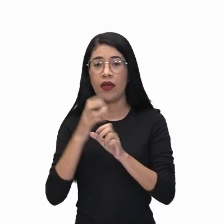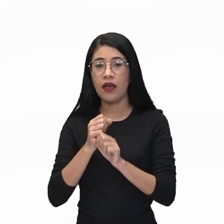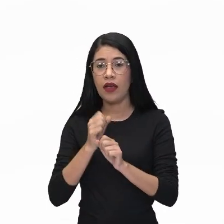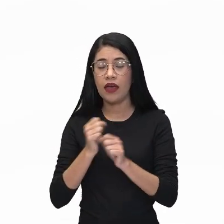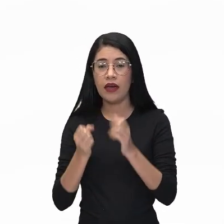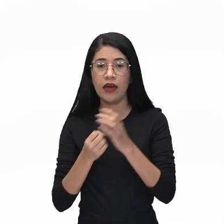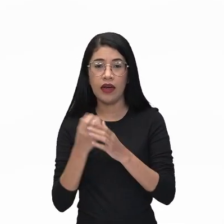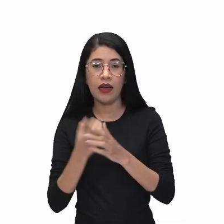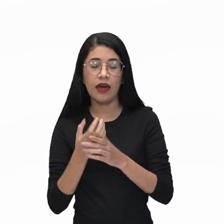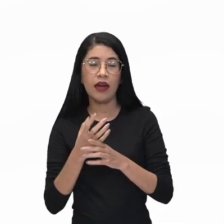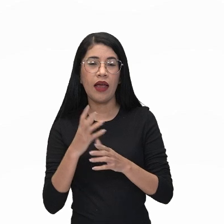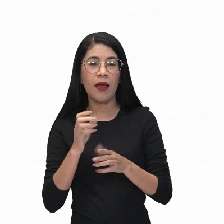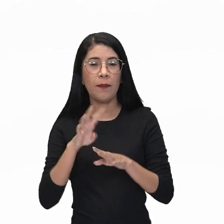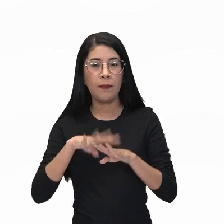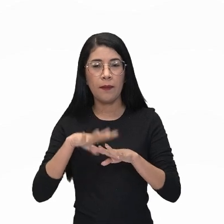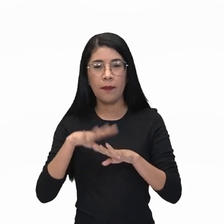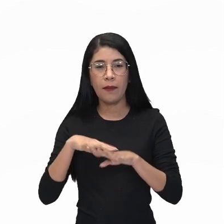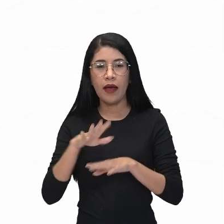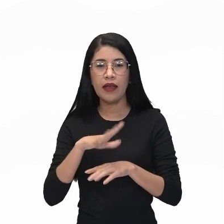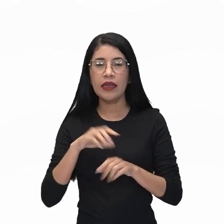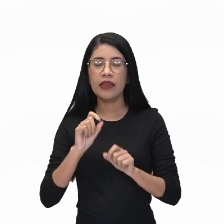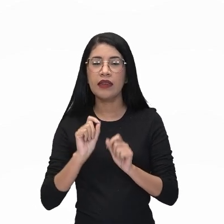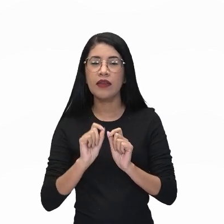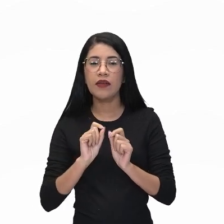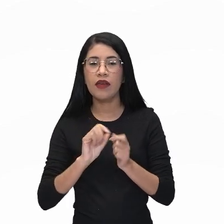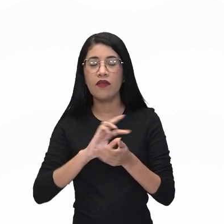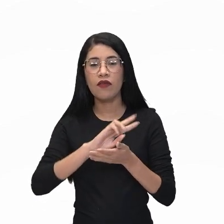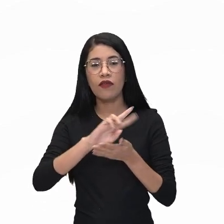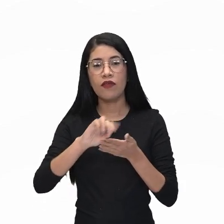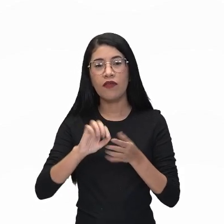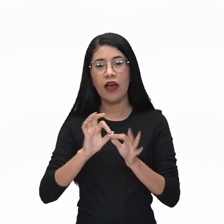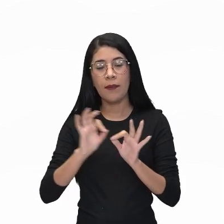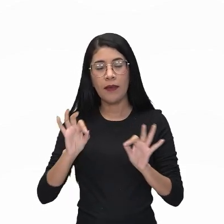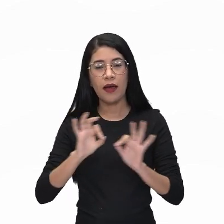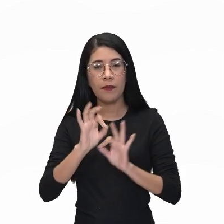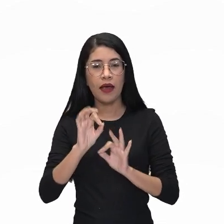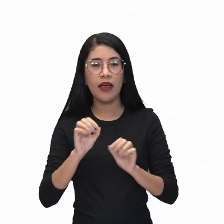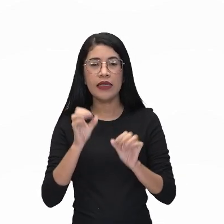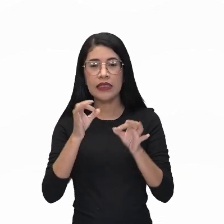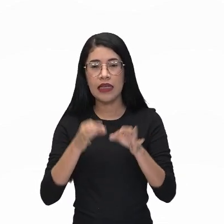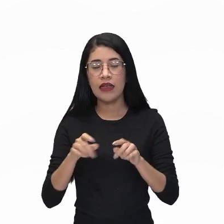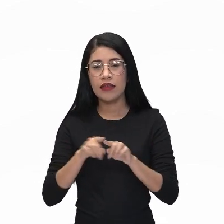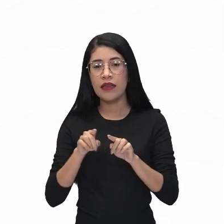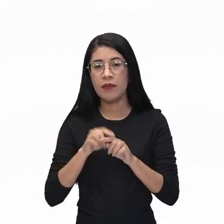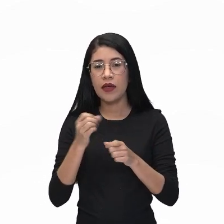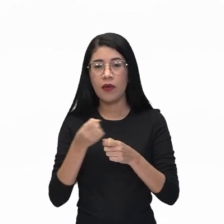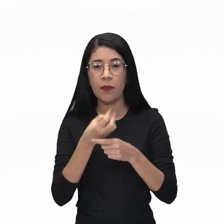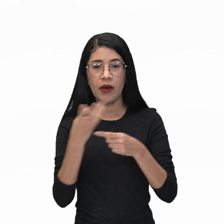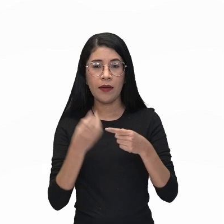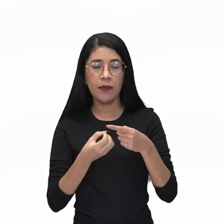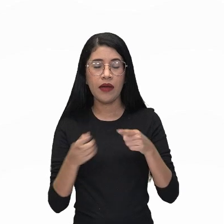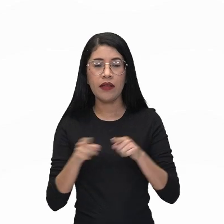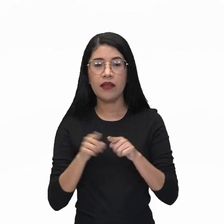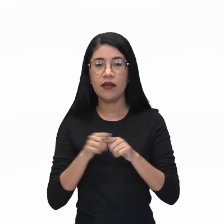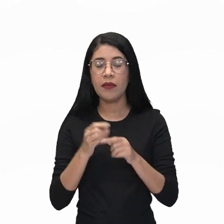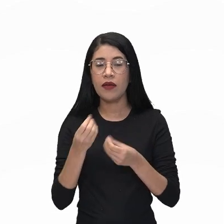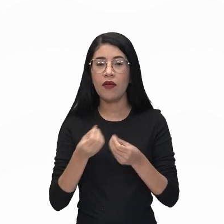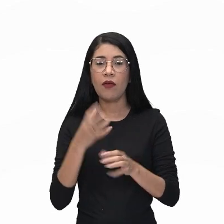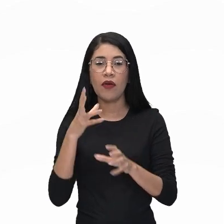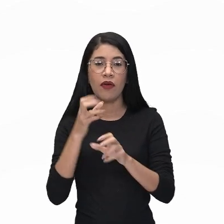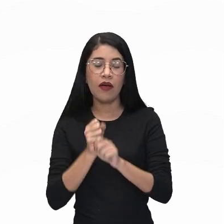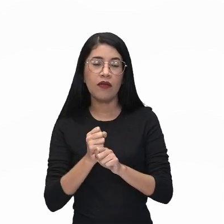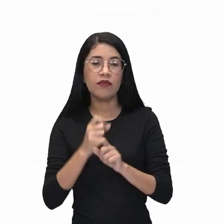e elaboração de problemas que envolvam grandezas determinadas pela razão ou pelo produto de